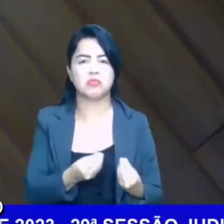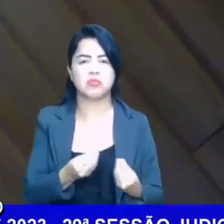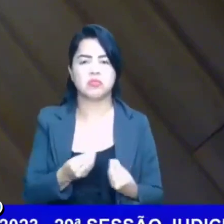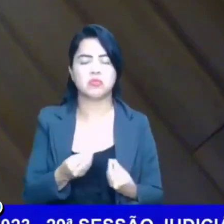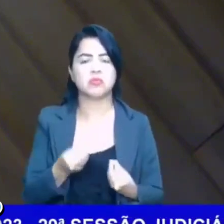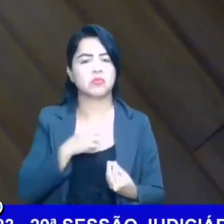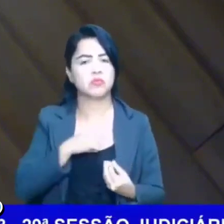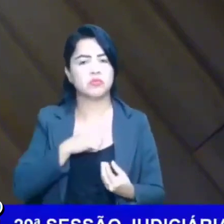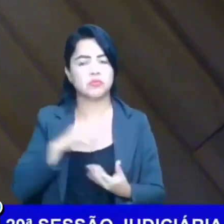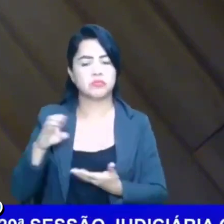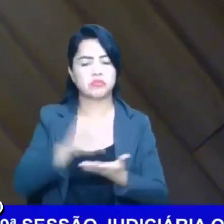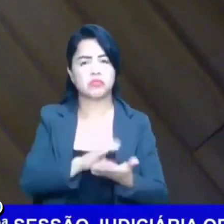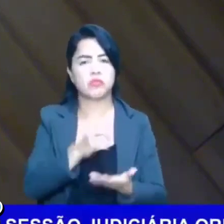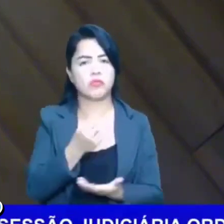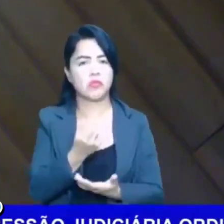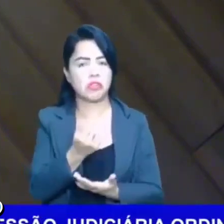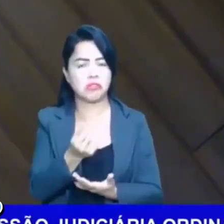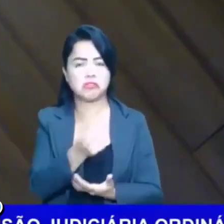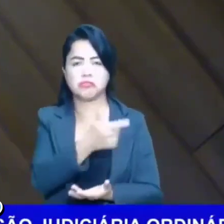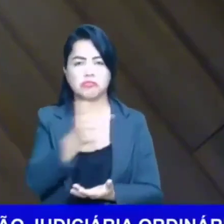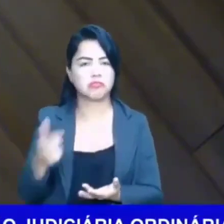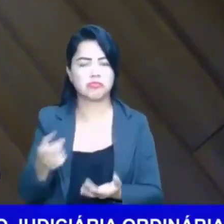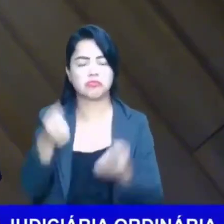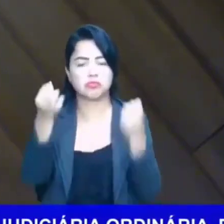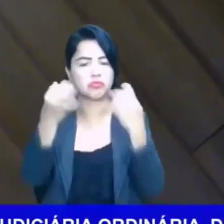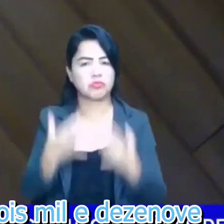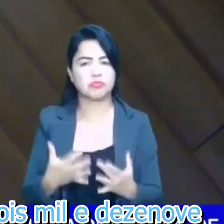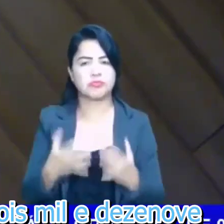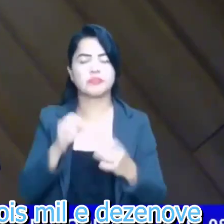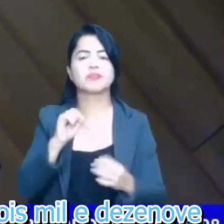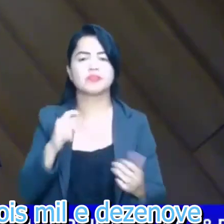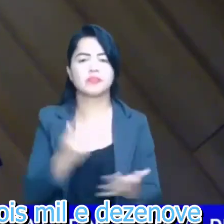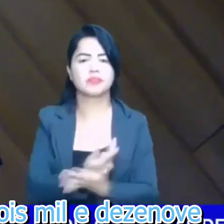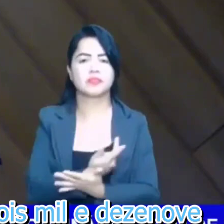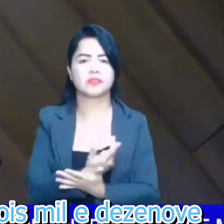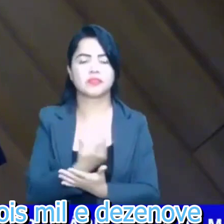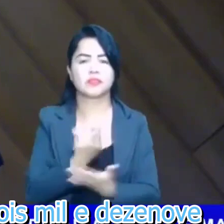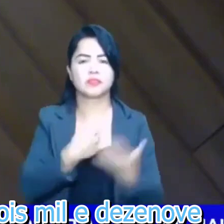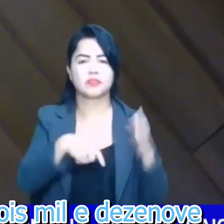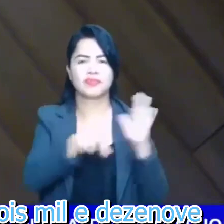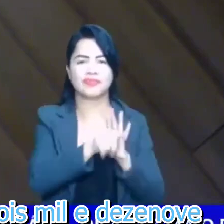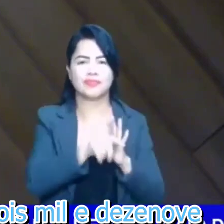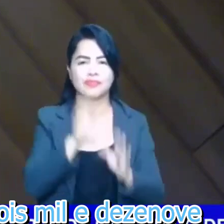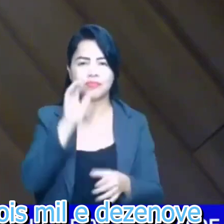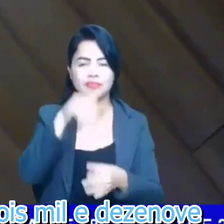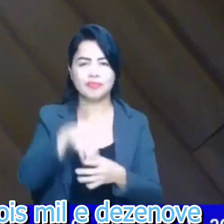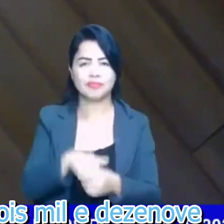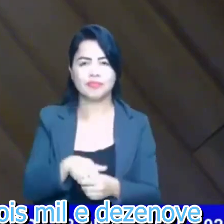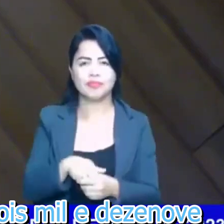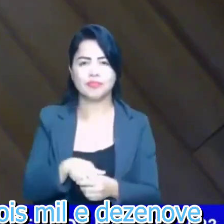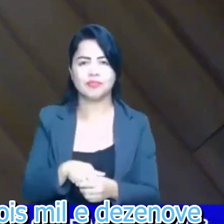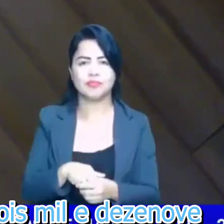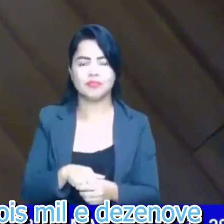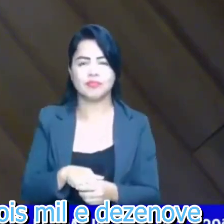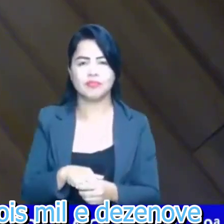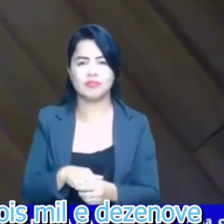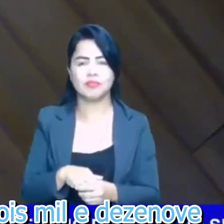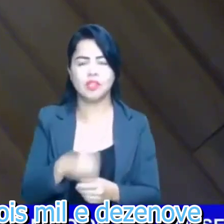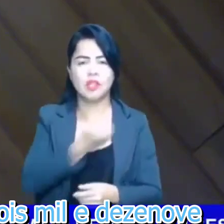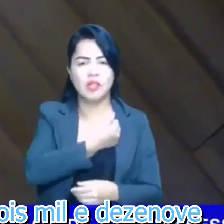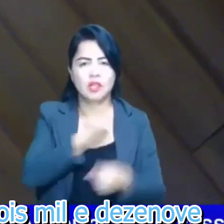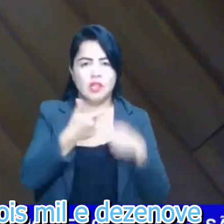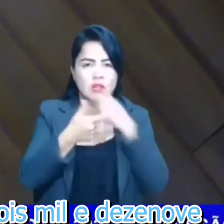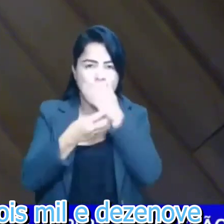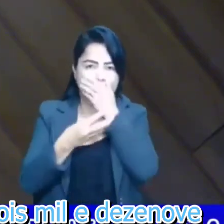estimados em dinheiro. E o que, que acontece? A resolução eleitoral, por meio número